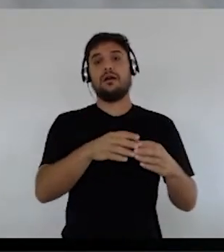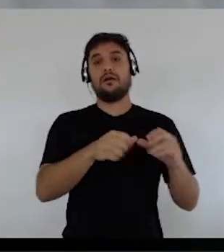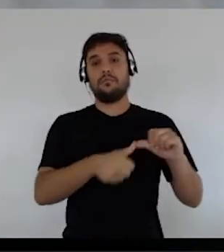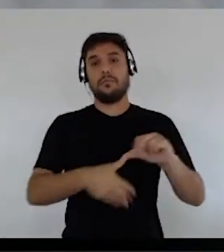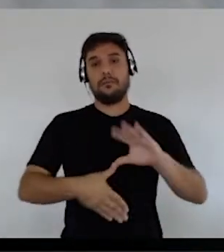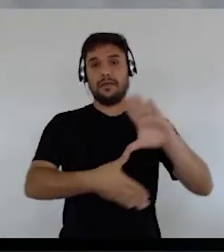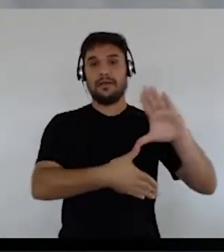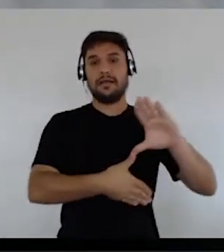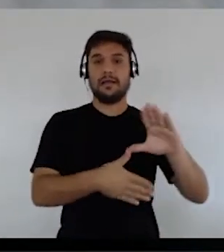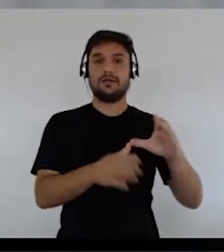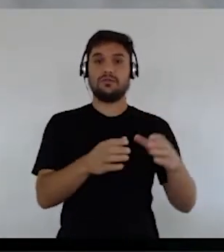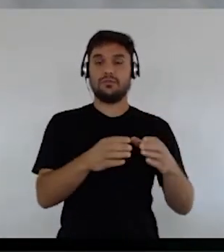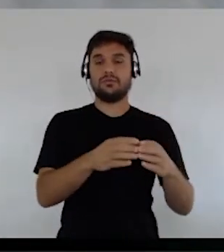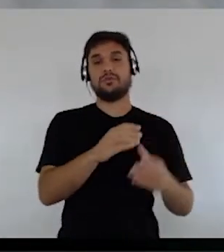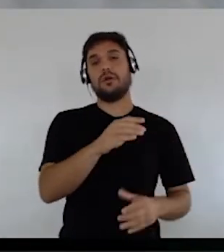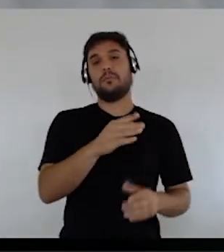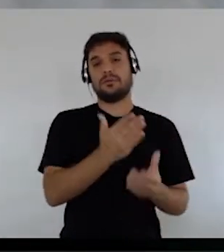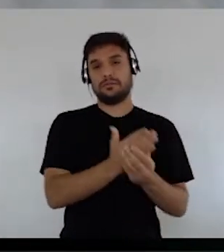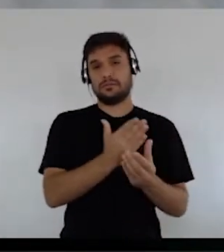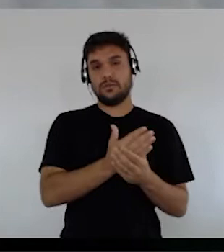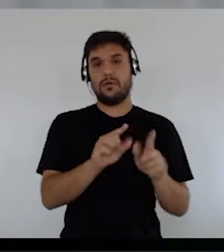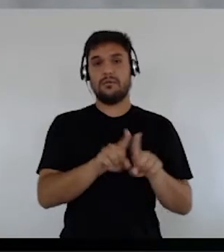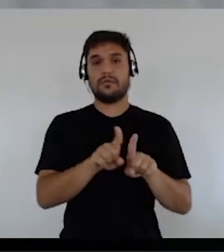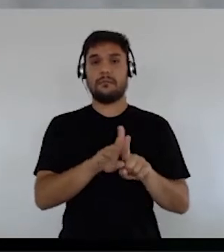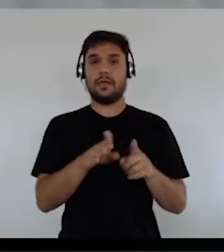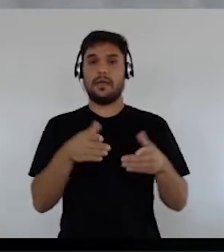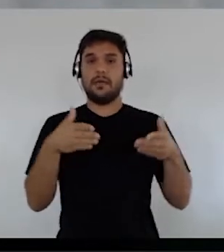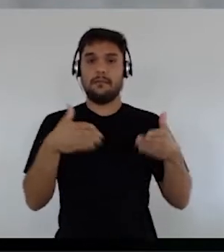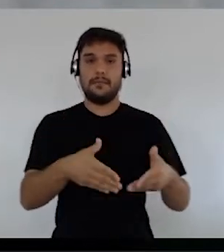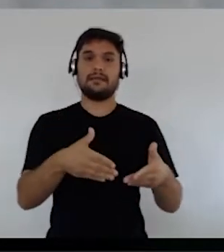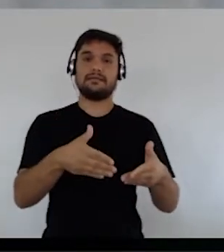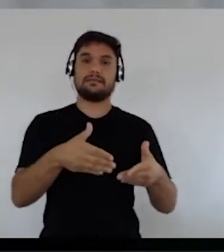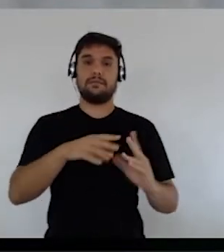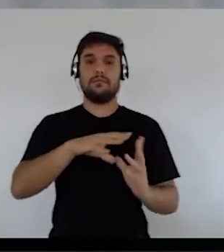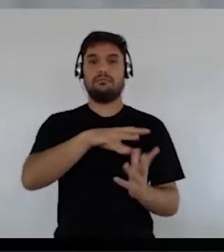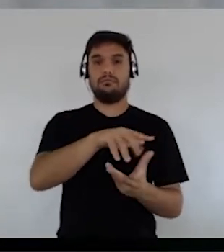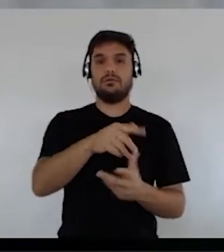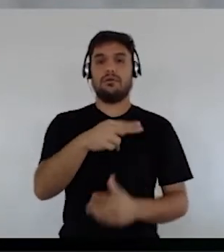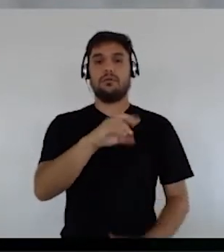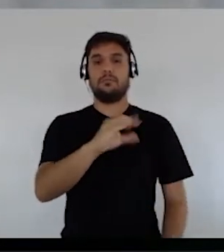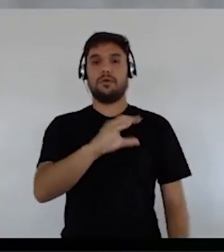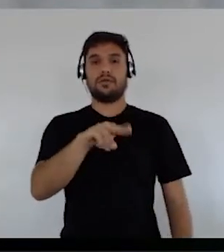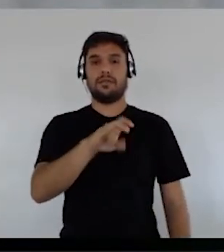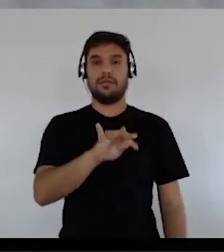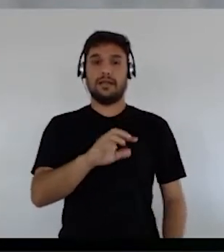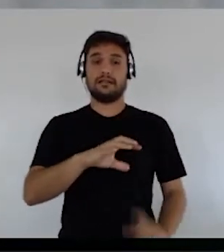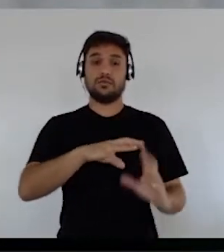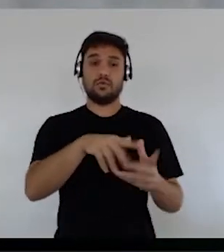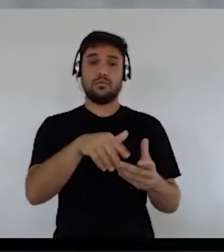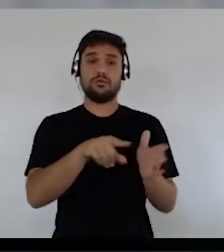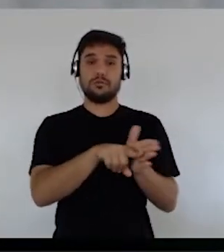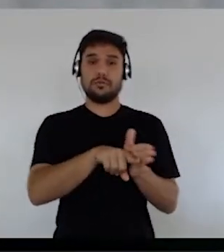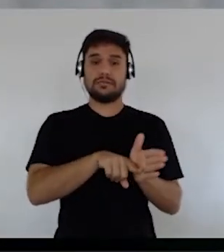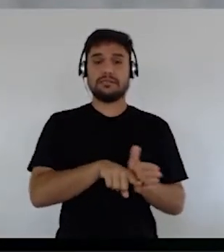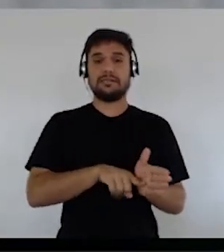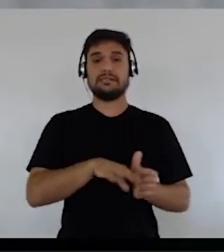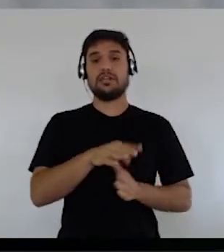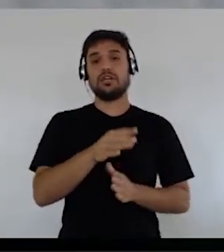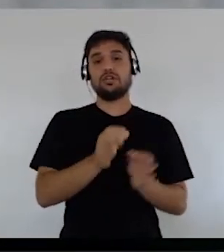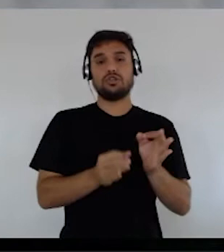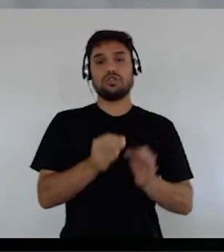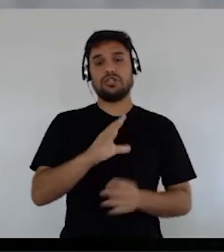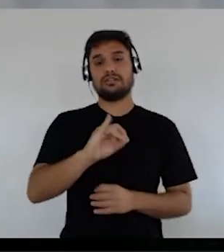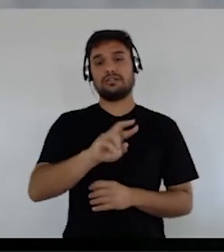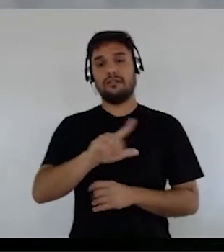Direito Processual, é colaboradora internacional da PROCNET, Rede Internacional de Pesquisa, Justiça Civil